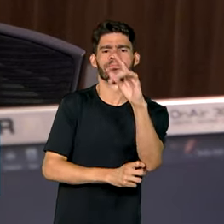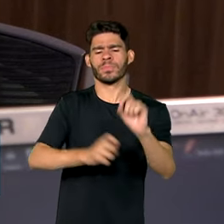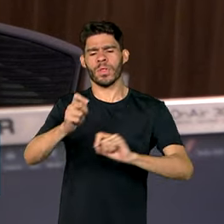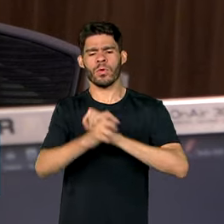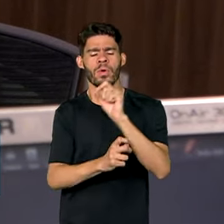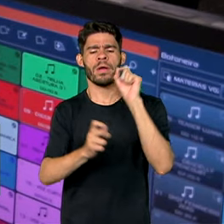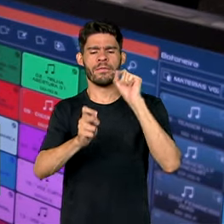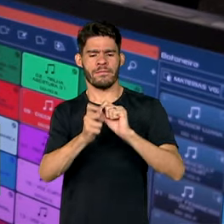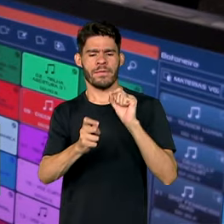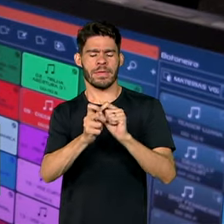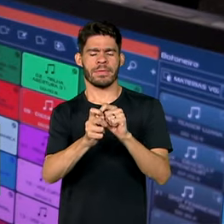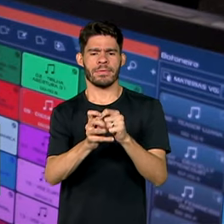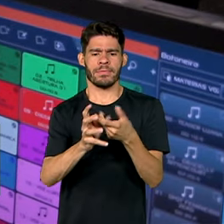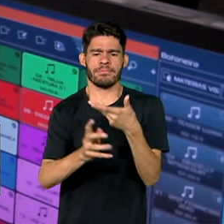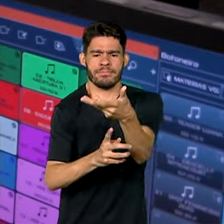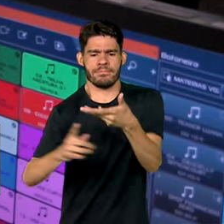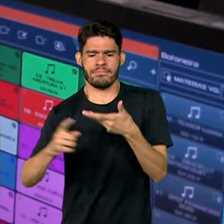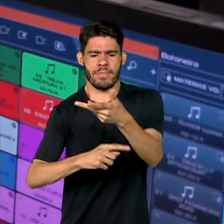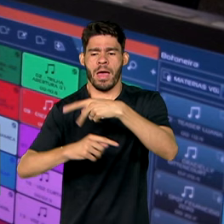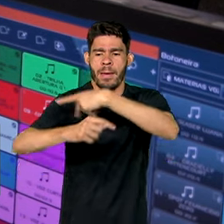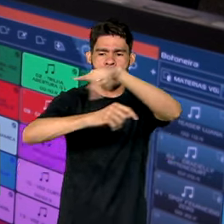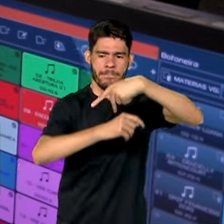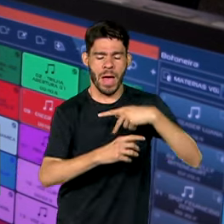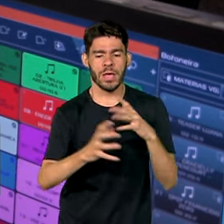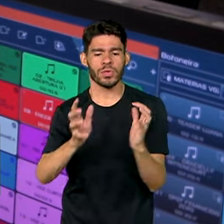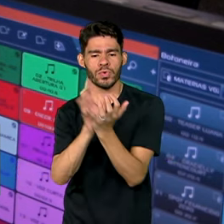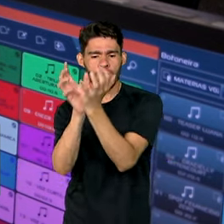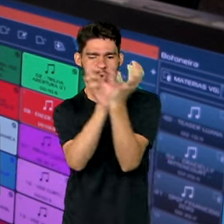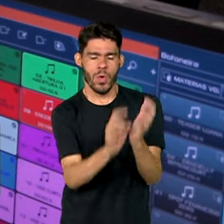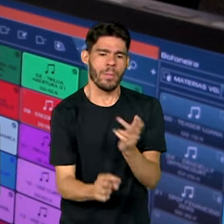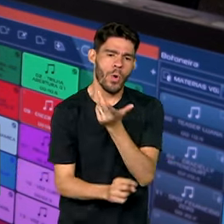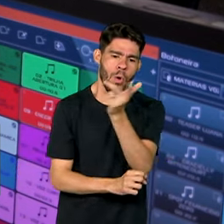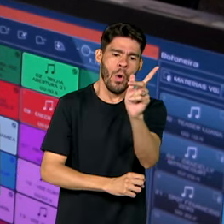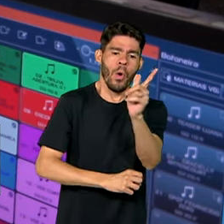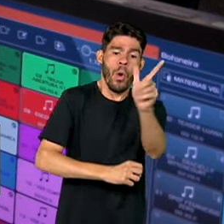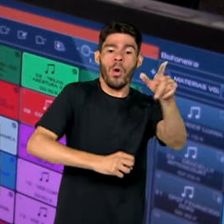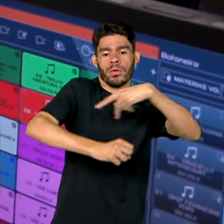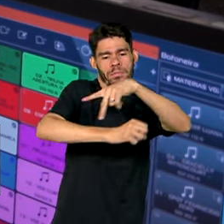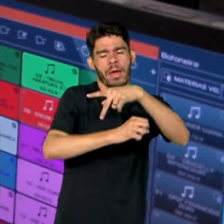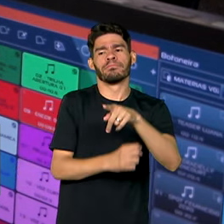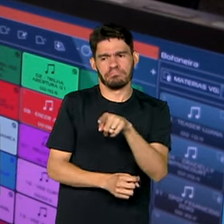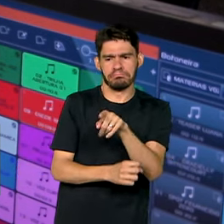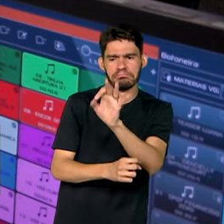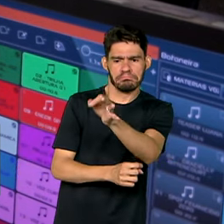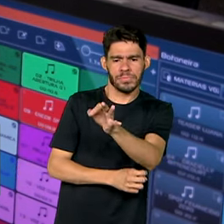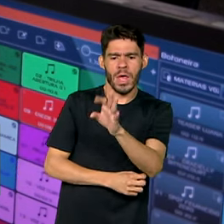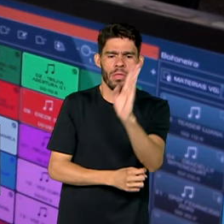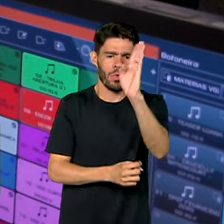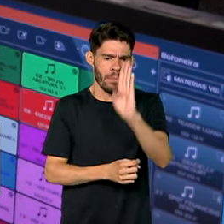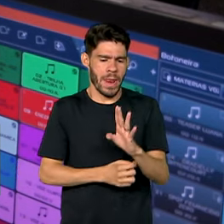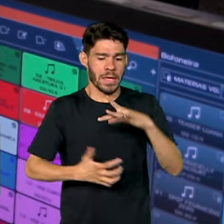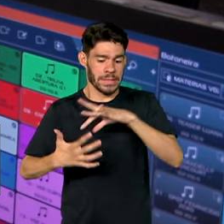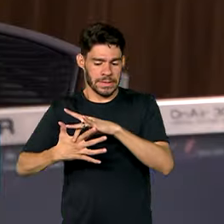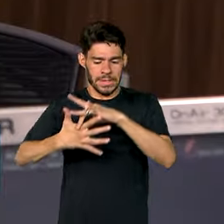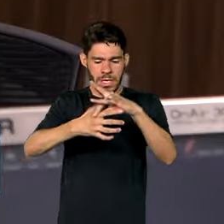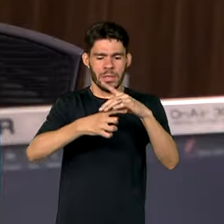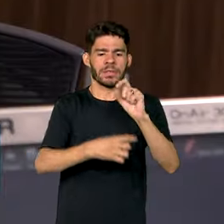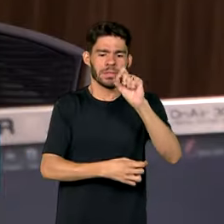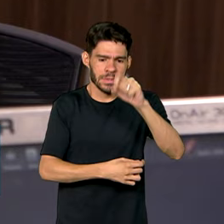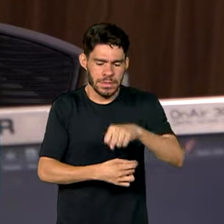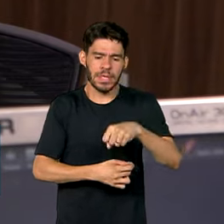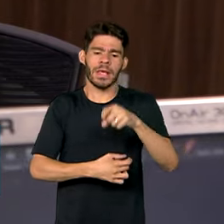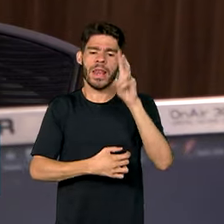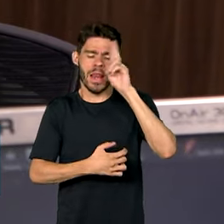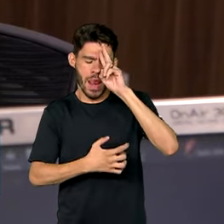faz essa interlocução com outros países e órgãos internacionais é você tá absolutamente certo o Brasil é uma liderança lembrar que a